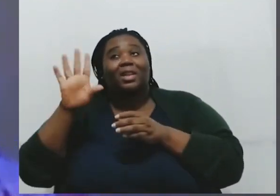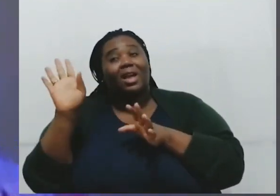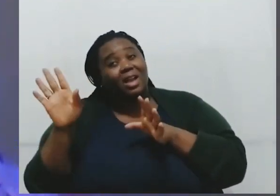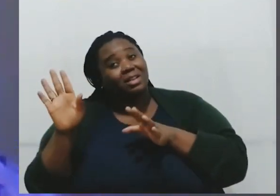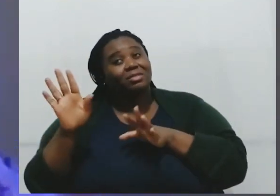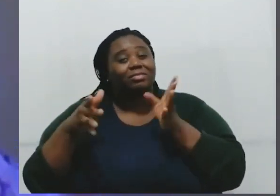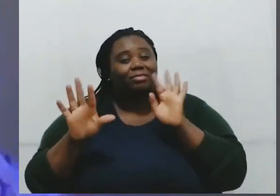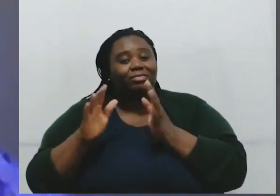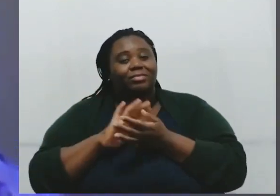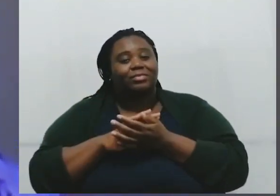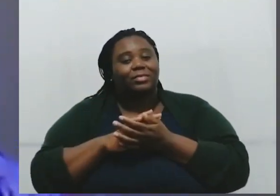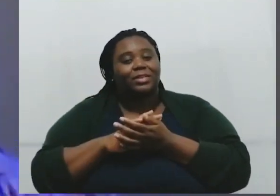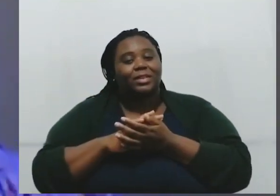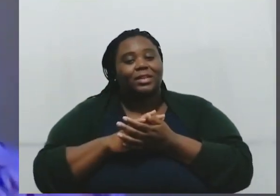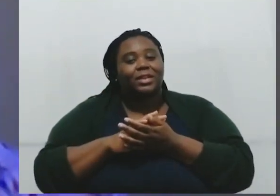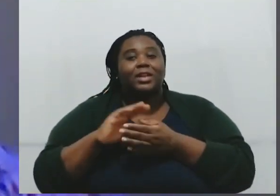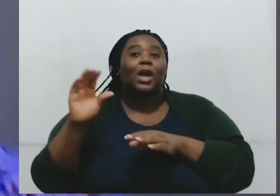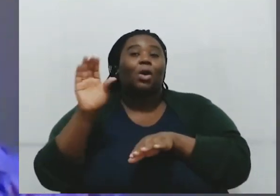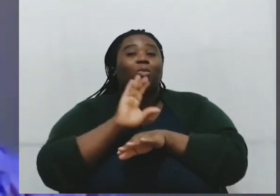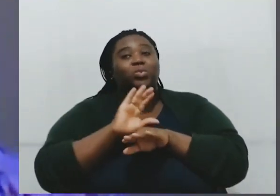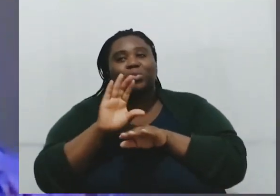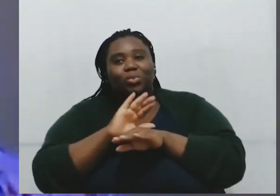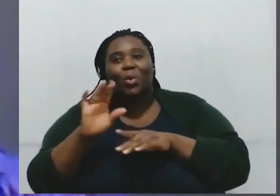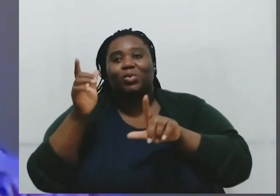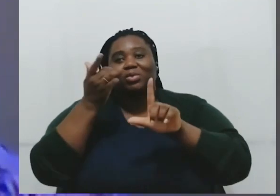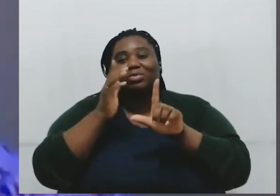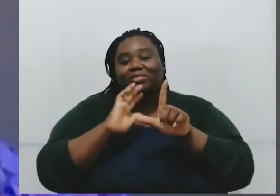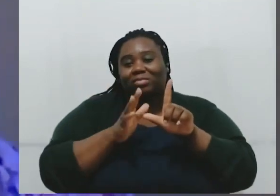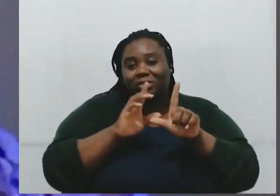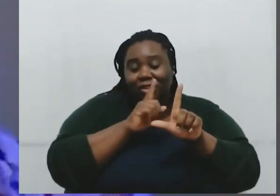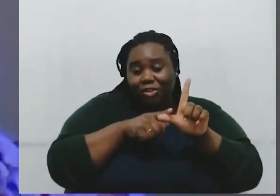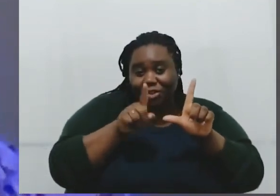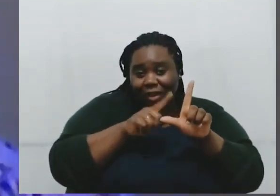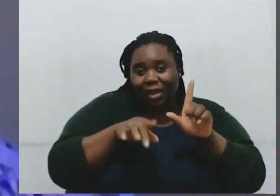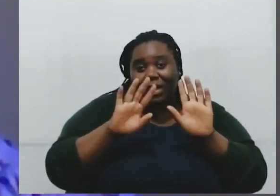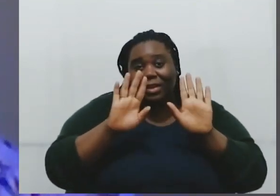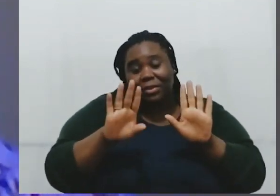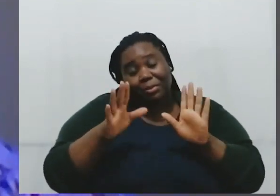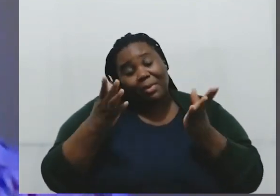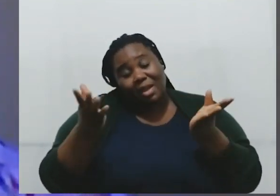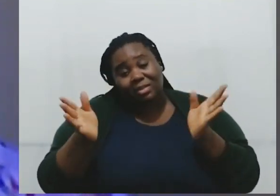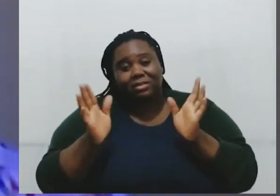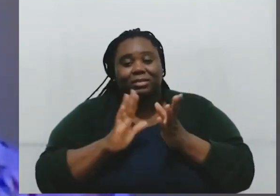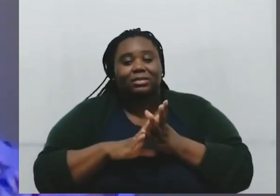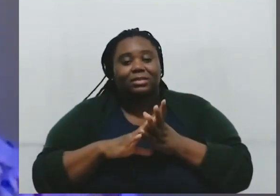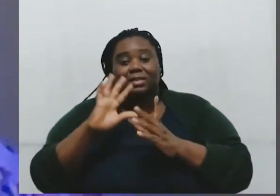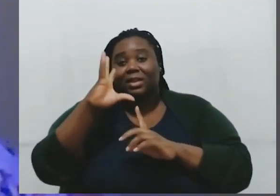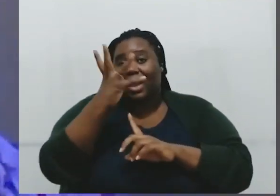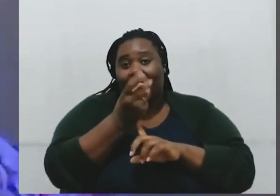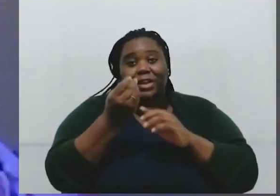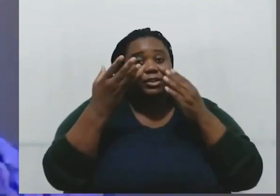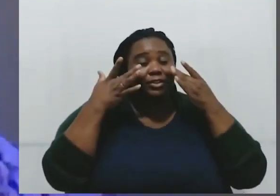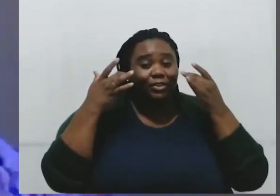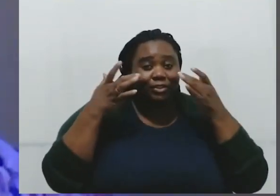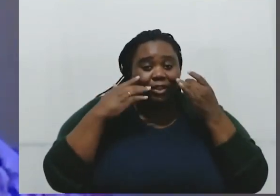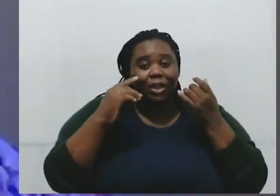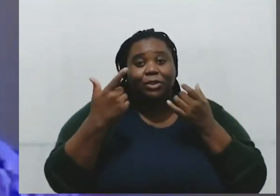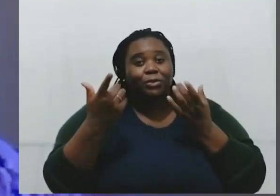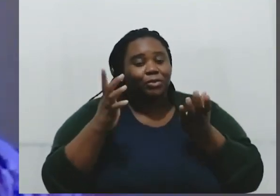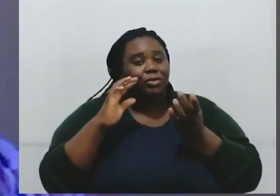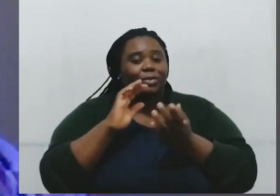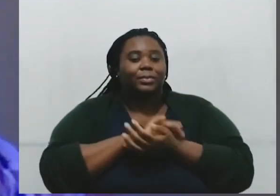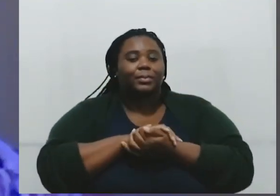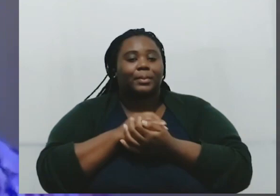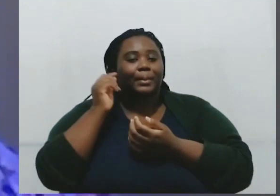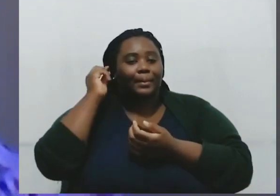assim, quem tinha aptidão nas artes cênicas ou qualquer outra área. E aí, a partir disso, quando eu venho decidir,